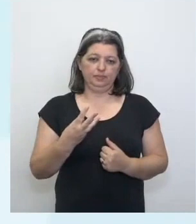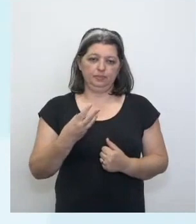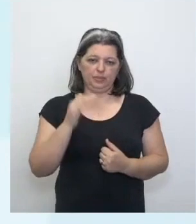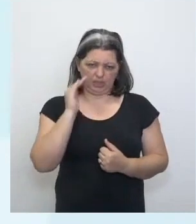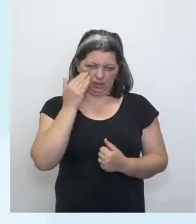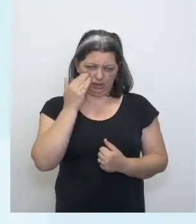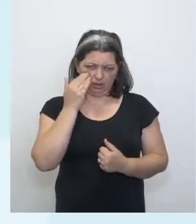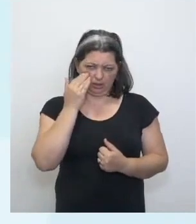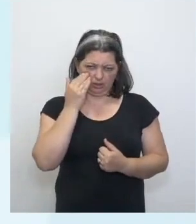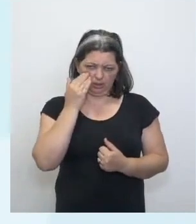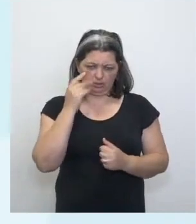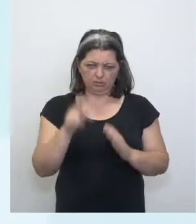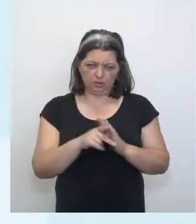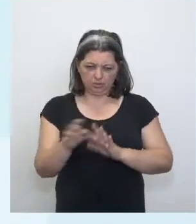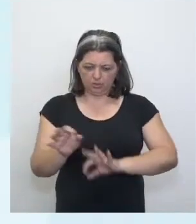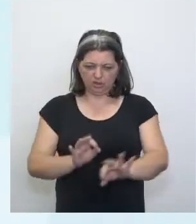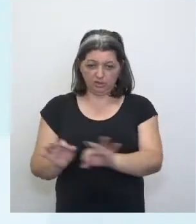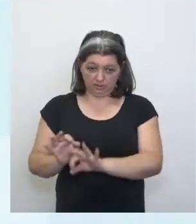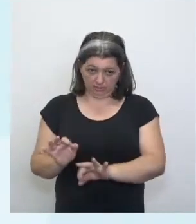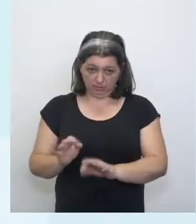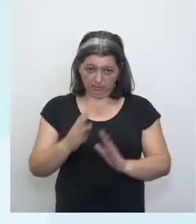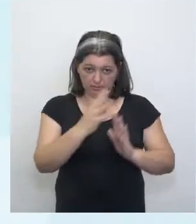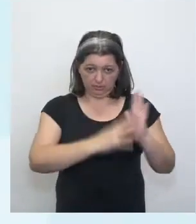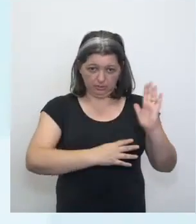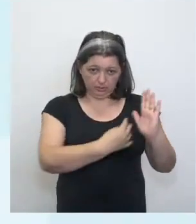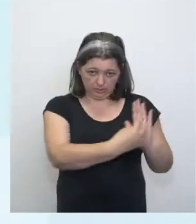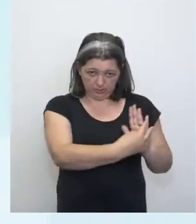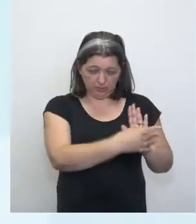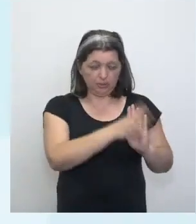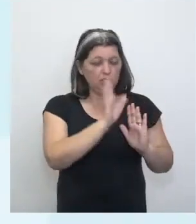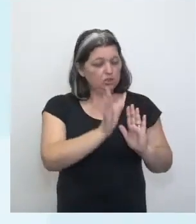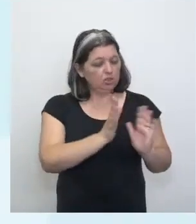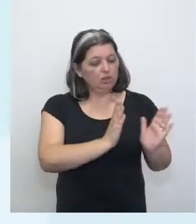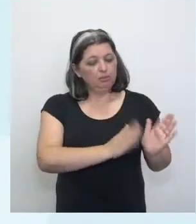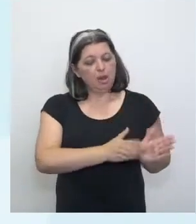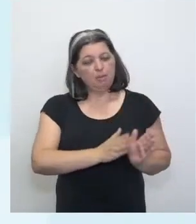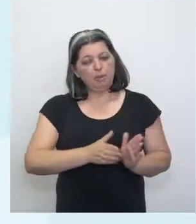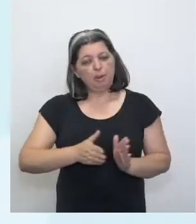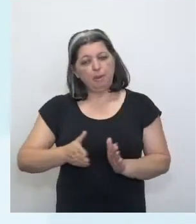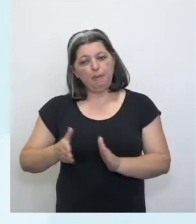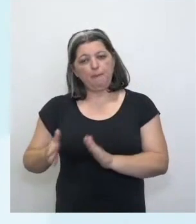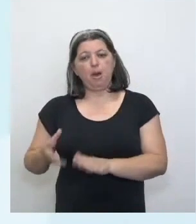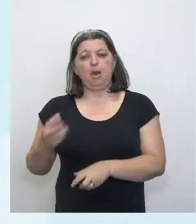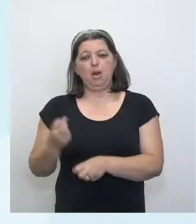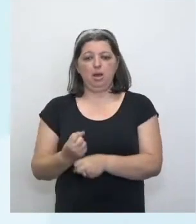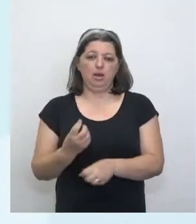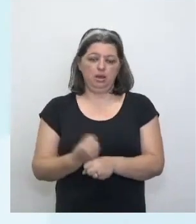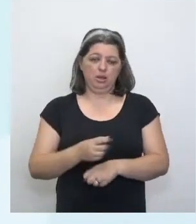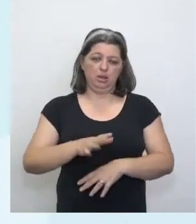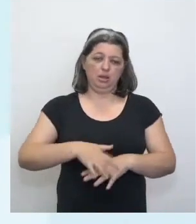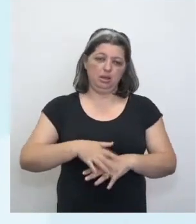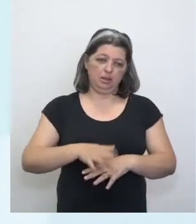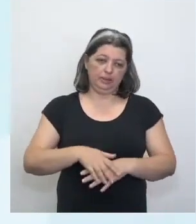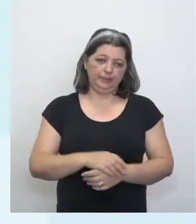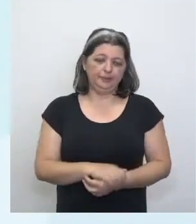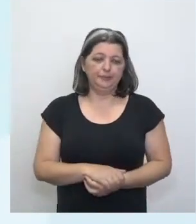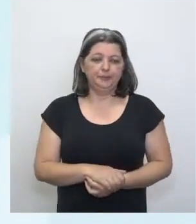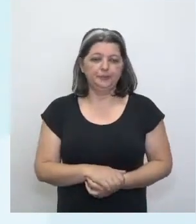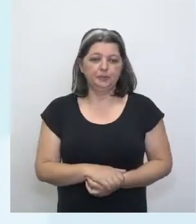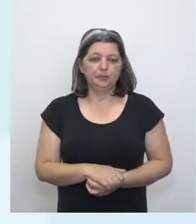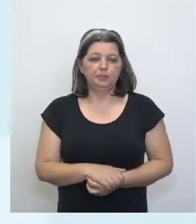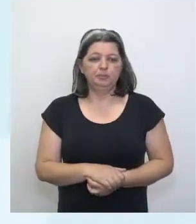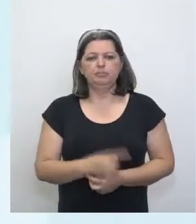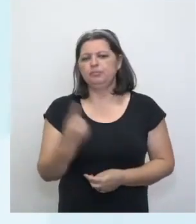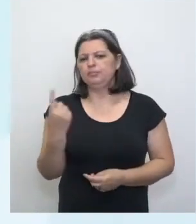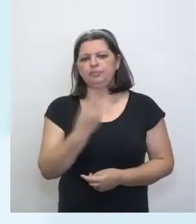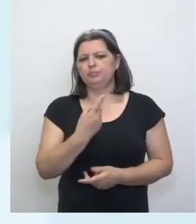valor do k e os coeficientes? Tá. Agora é só processo, é só conta. Cálculos matemáticos. Então, vamos lá. Qual é o primeiro cálculo